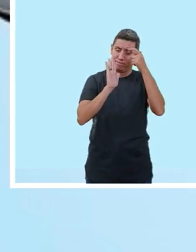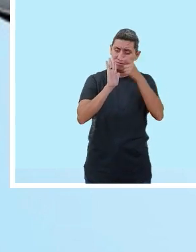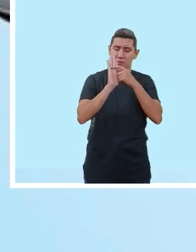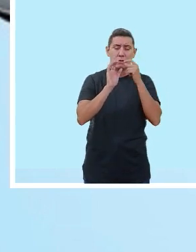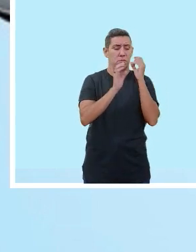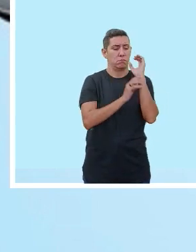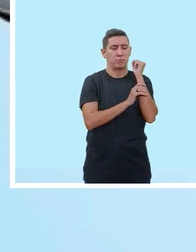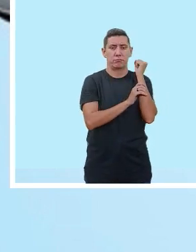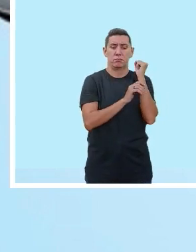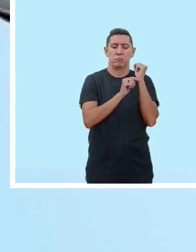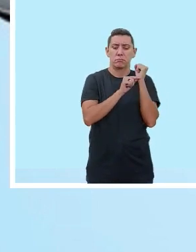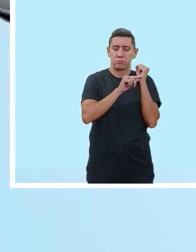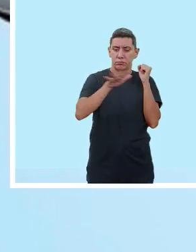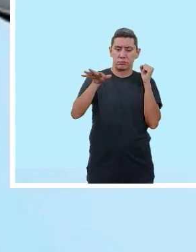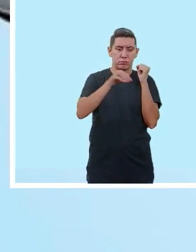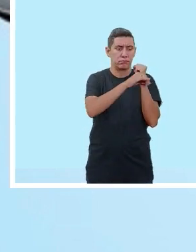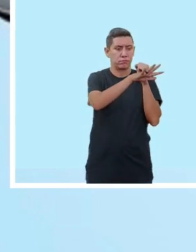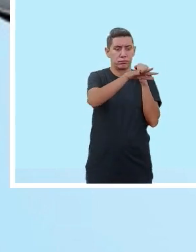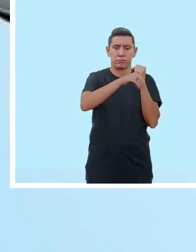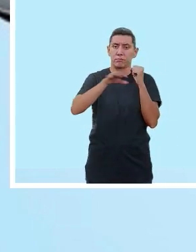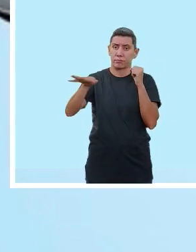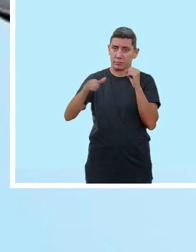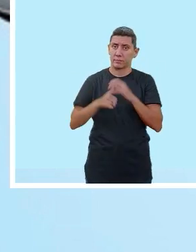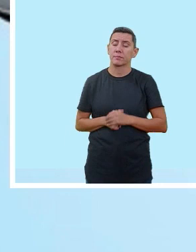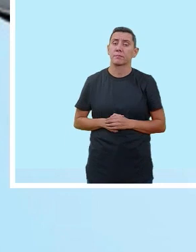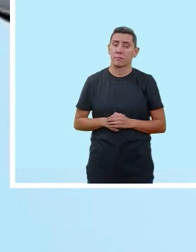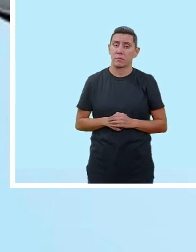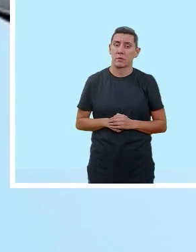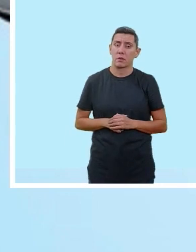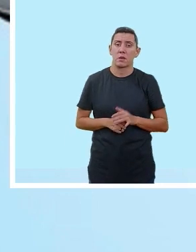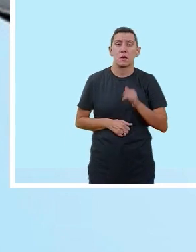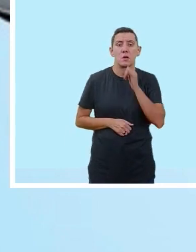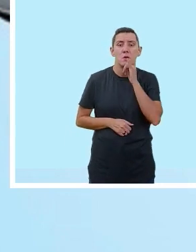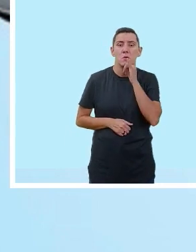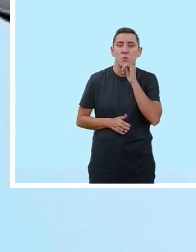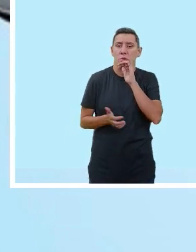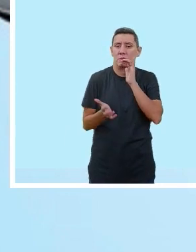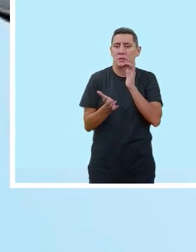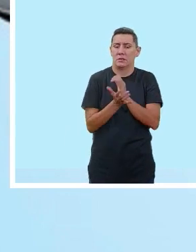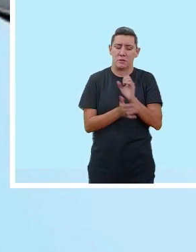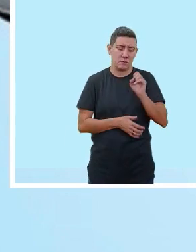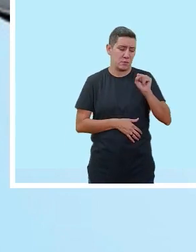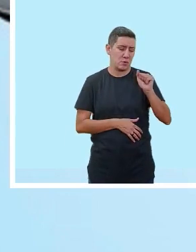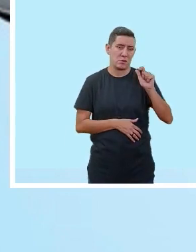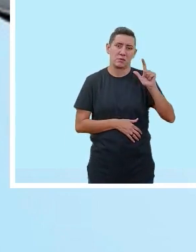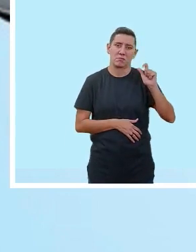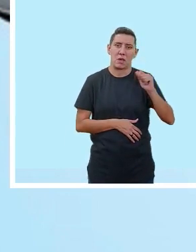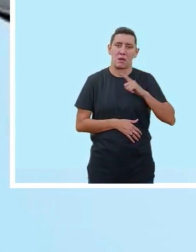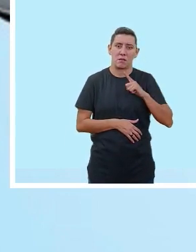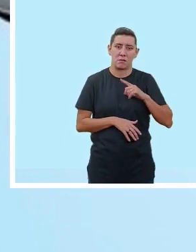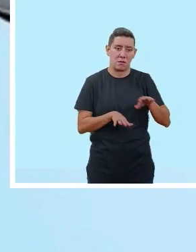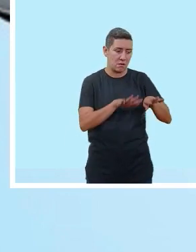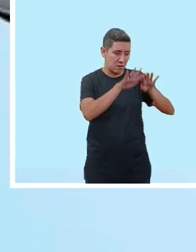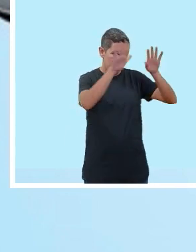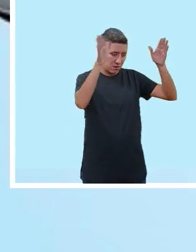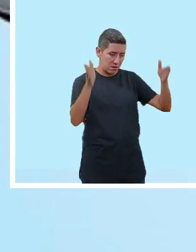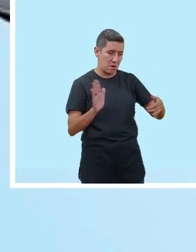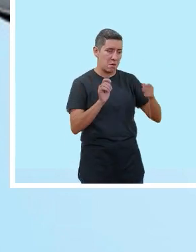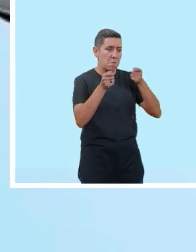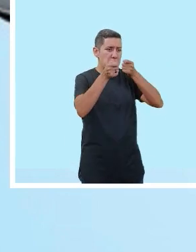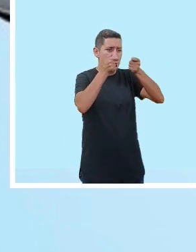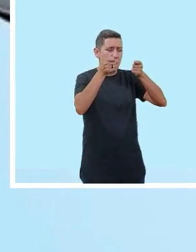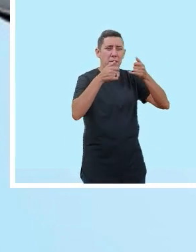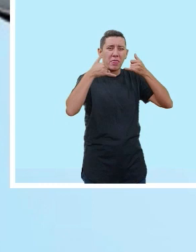de equipamentos, né, que é muito comum na indústria de telecomunicação. Então a gente tenta ao máximo possível simplificar